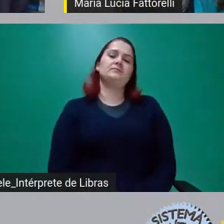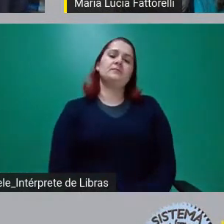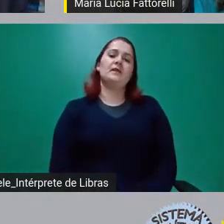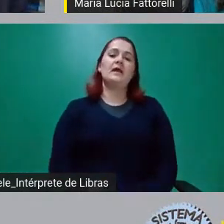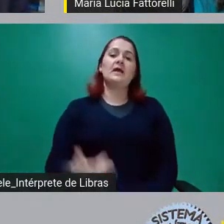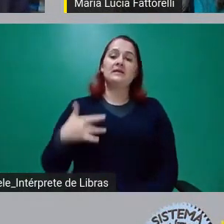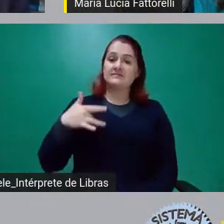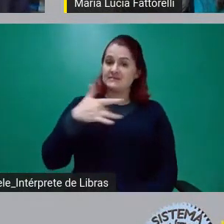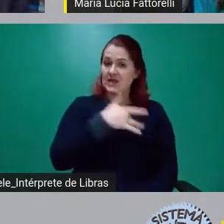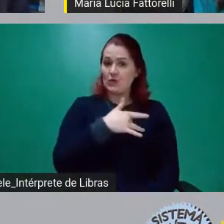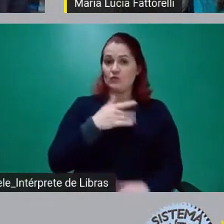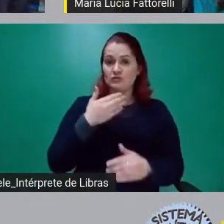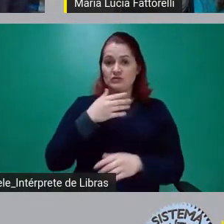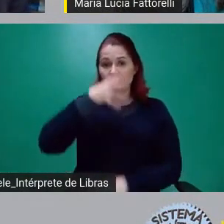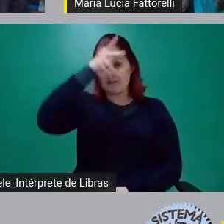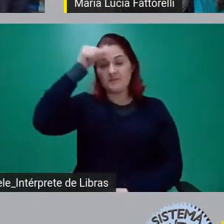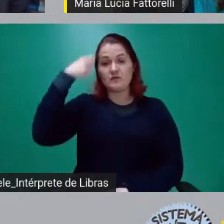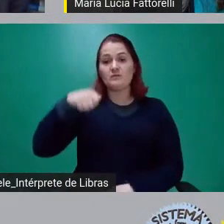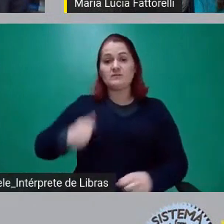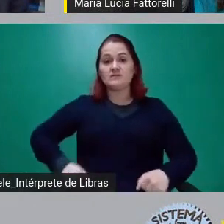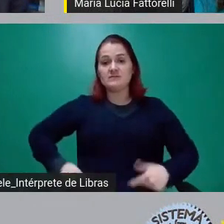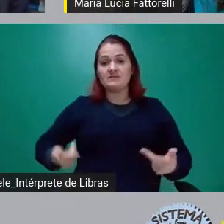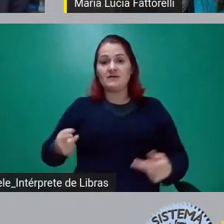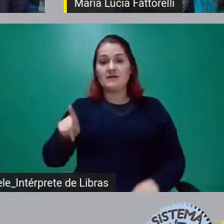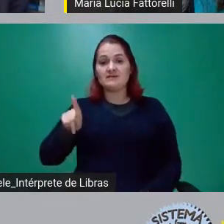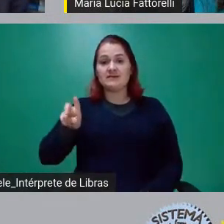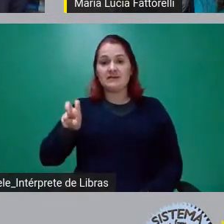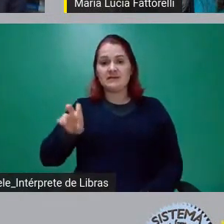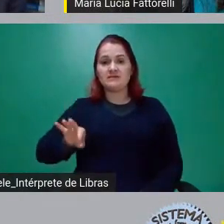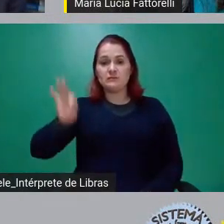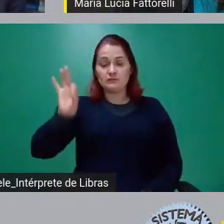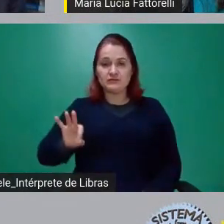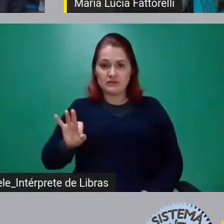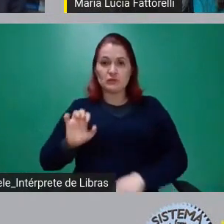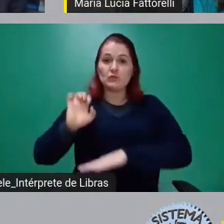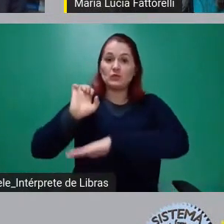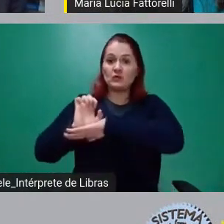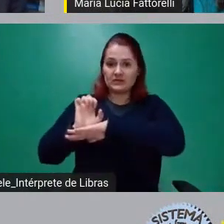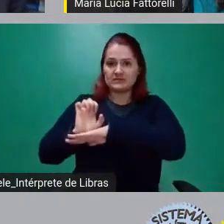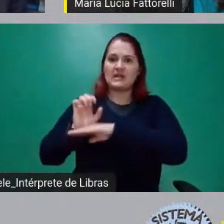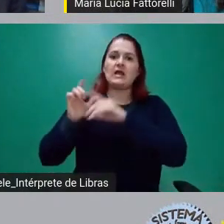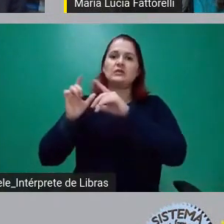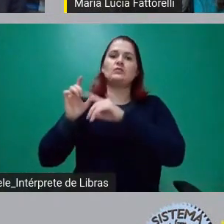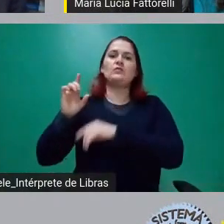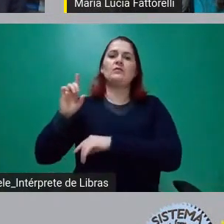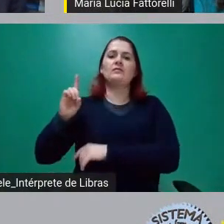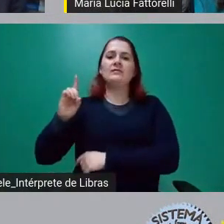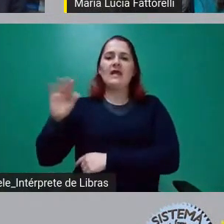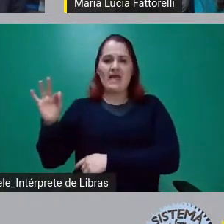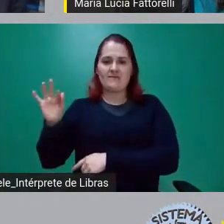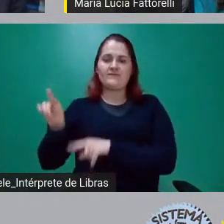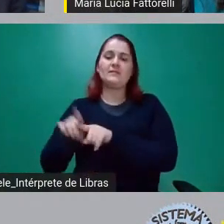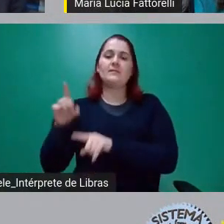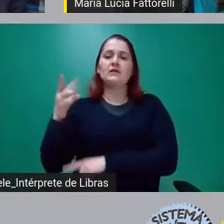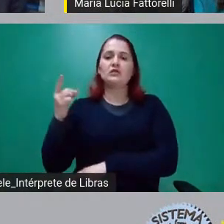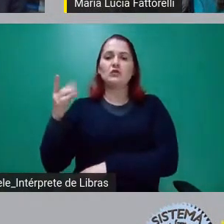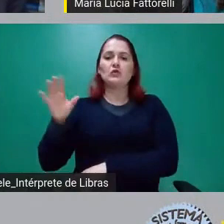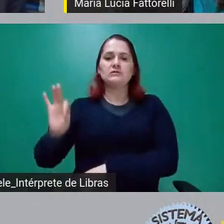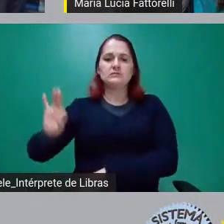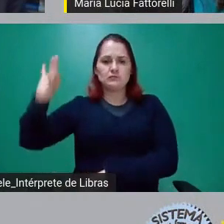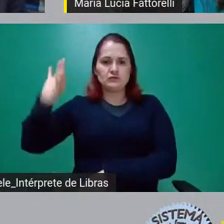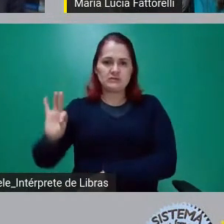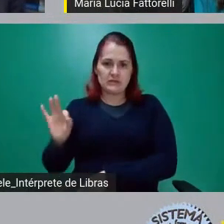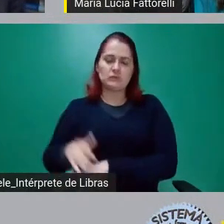15%, o Estado e o Distrito Federal 12%, o Distrito Federal vai perder da fonte 15% ou 12%, mas estados